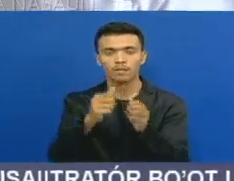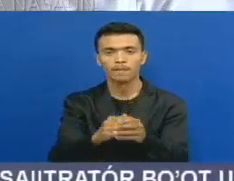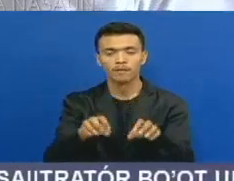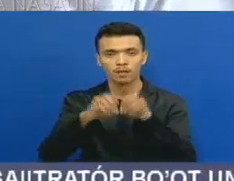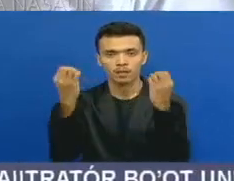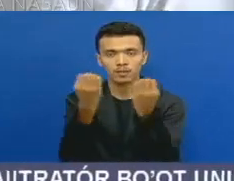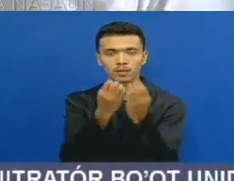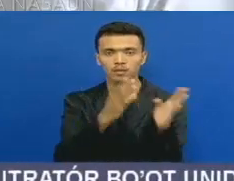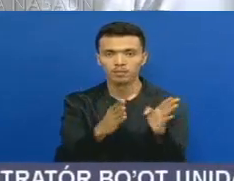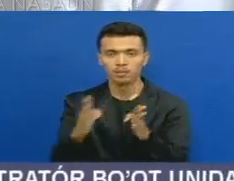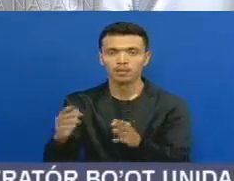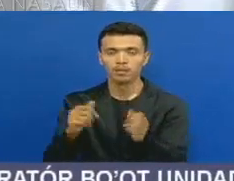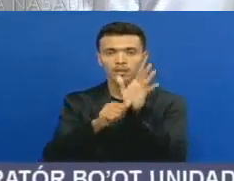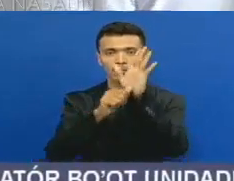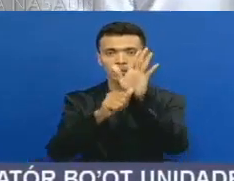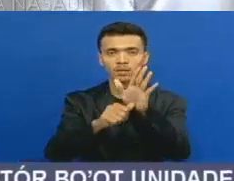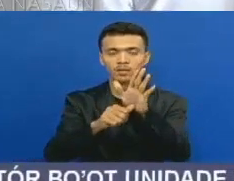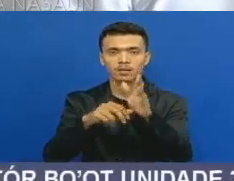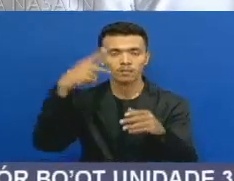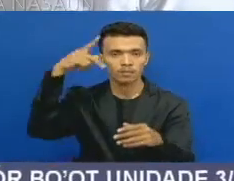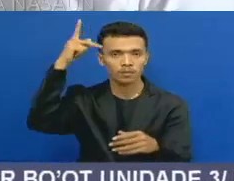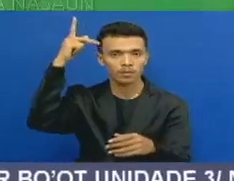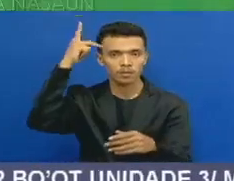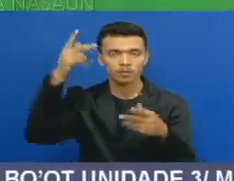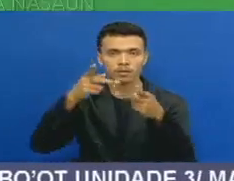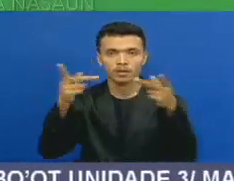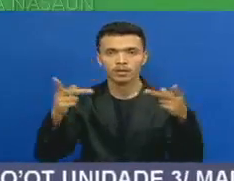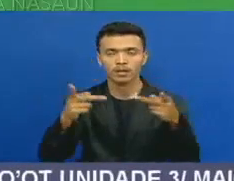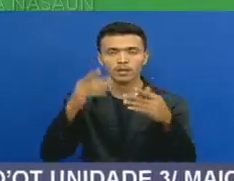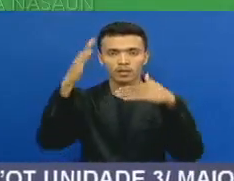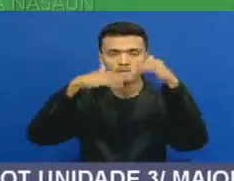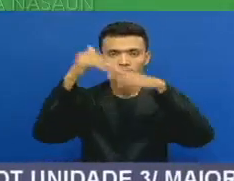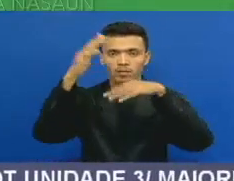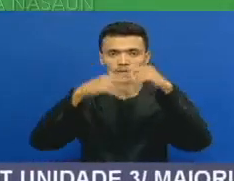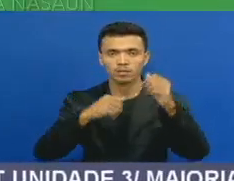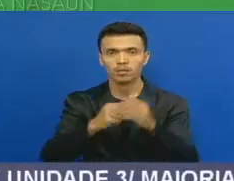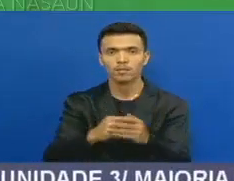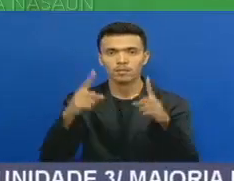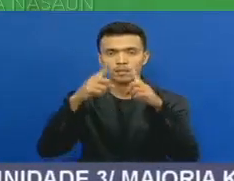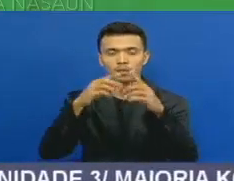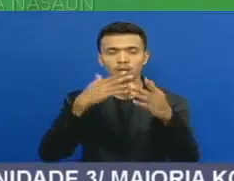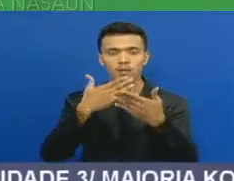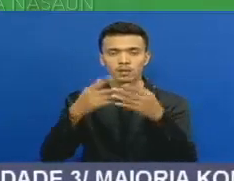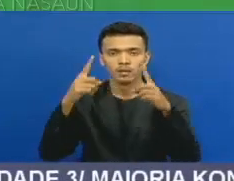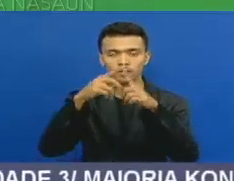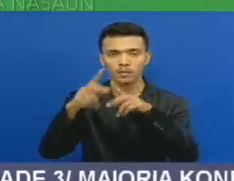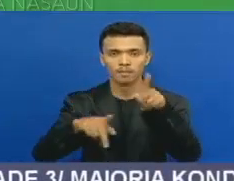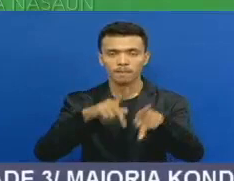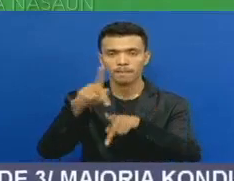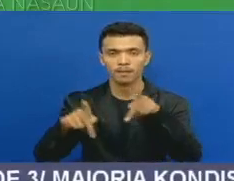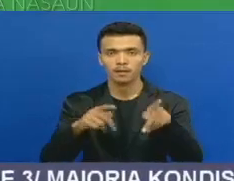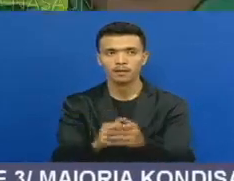Atu Preparan, onde apresenta projeto político e a área infraestrutura nebe beneficia ba povo. A concentra ali o